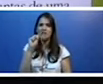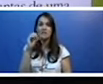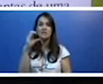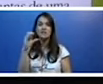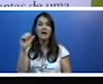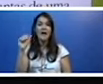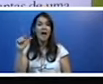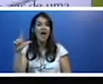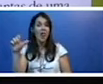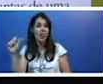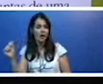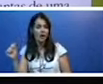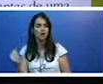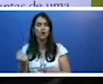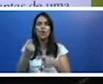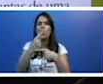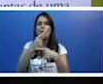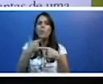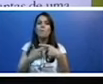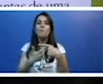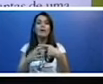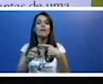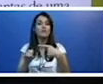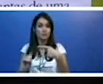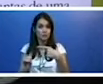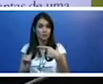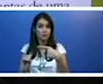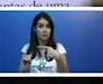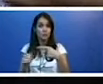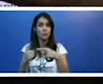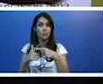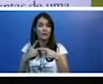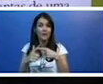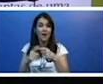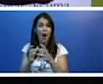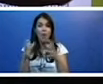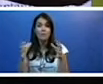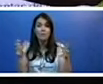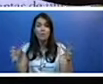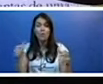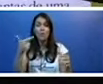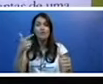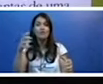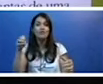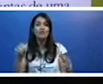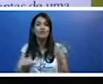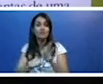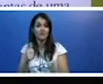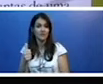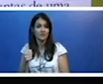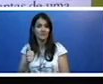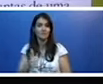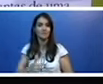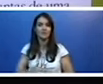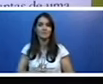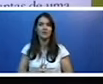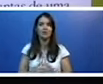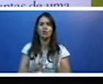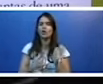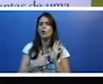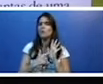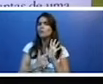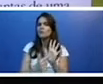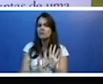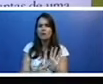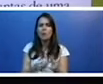de 20 ou 1 para 20. Em matemática, usamos escala quando queremos representar um esboço